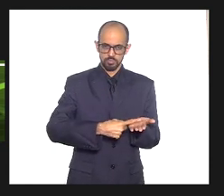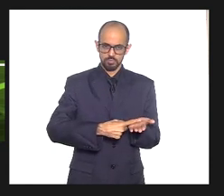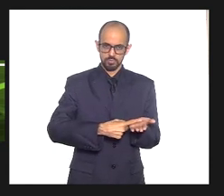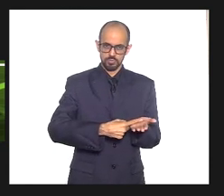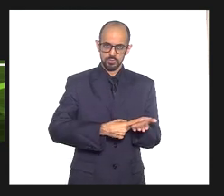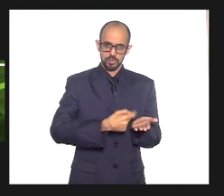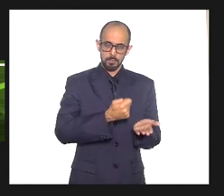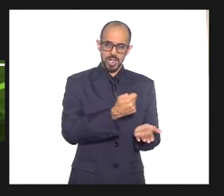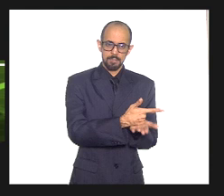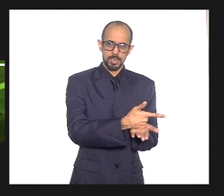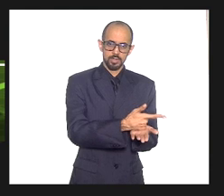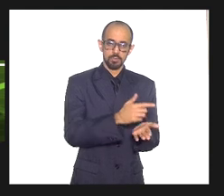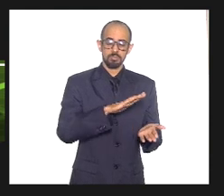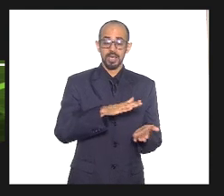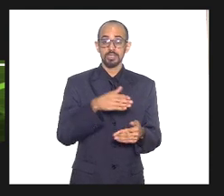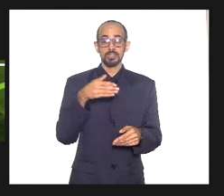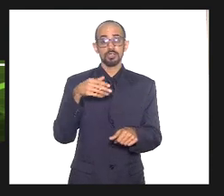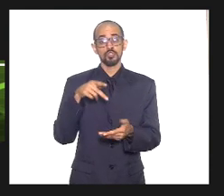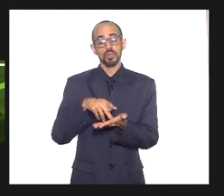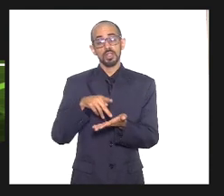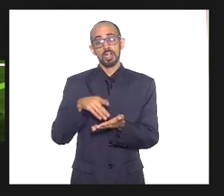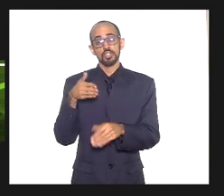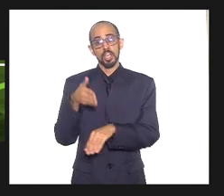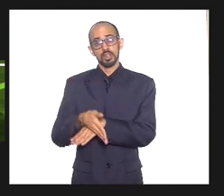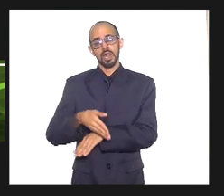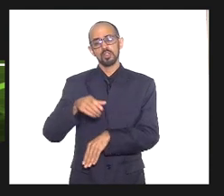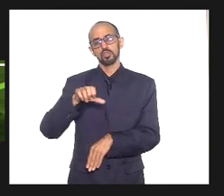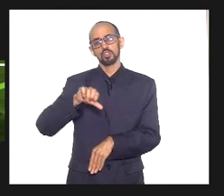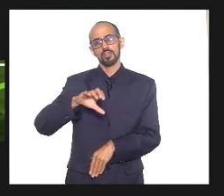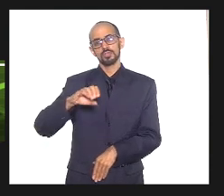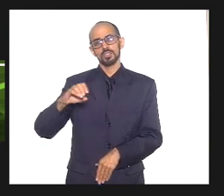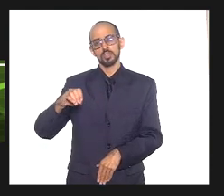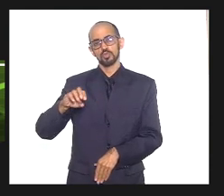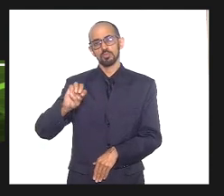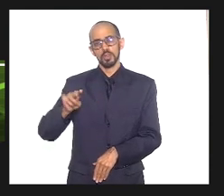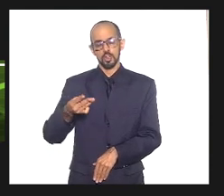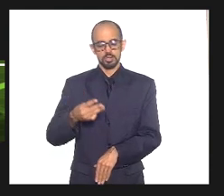apenas 900 milhões.